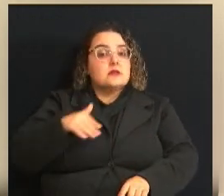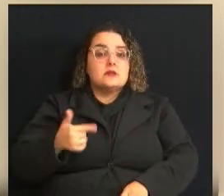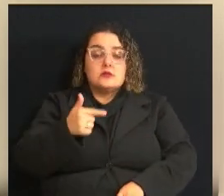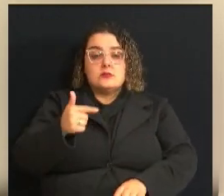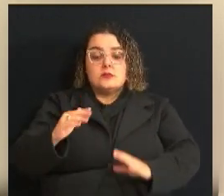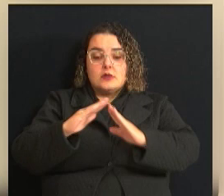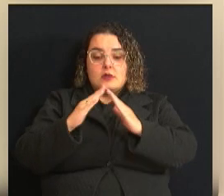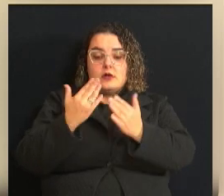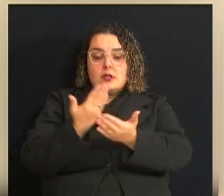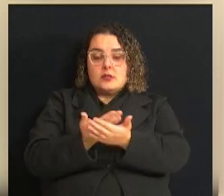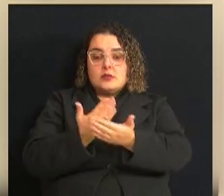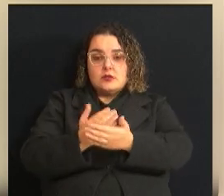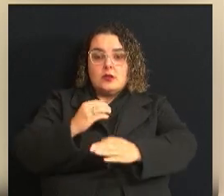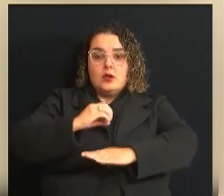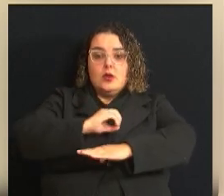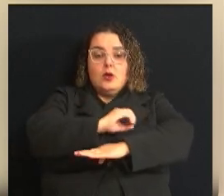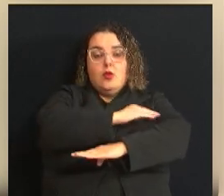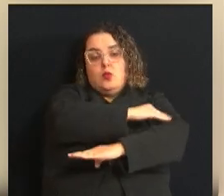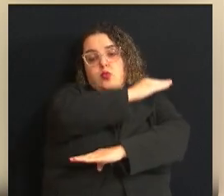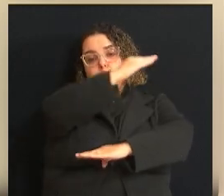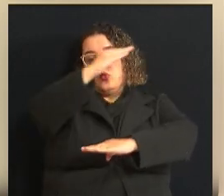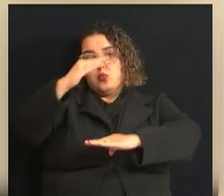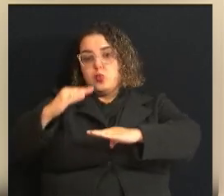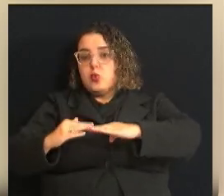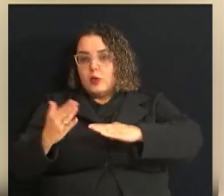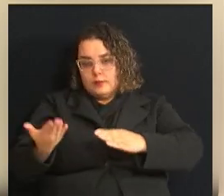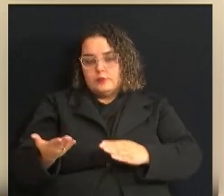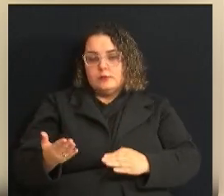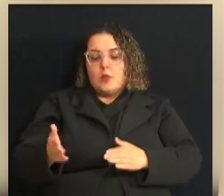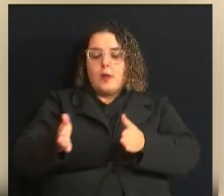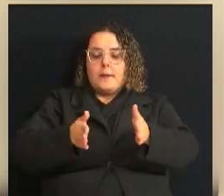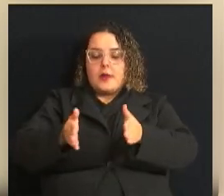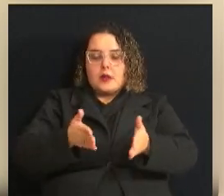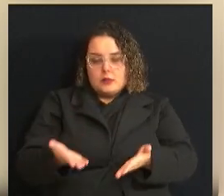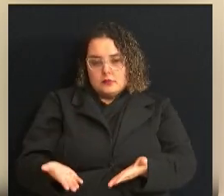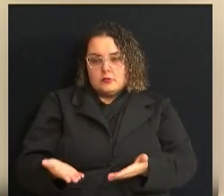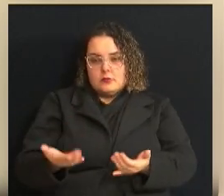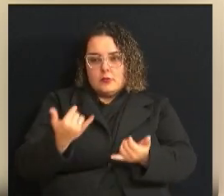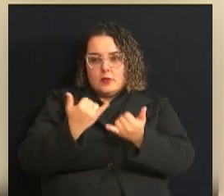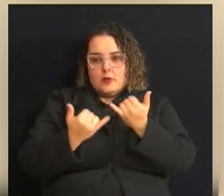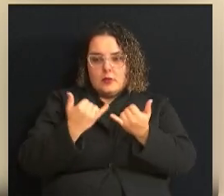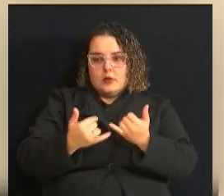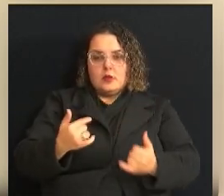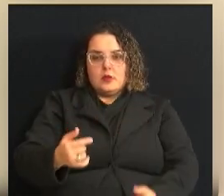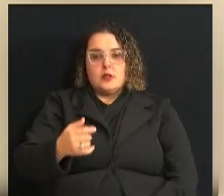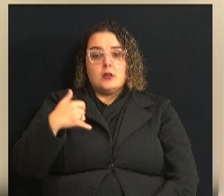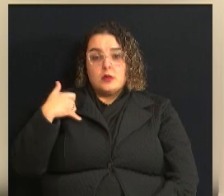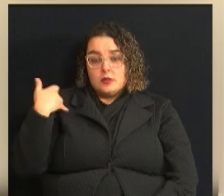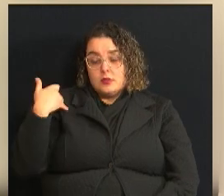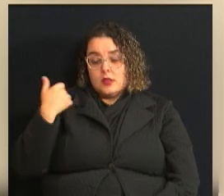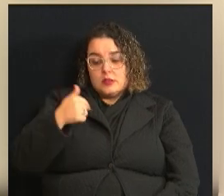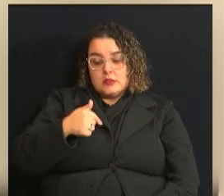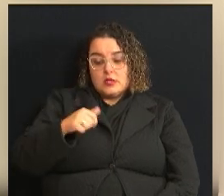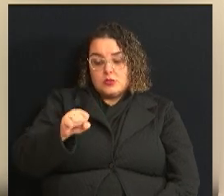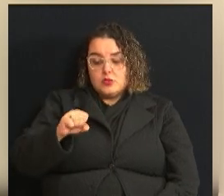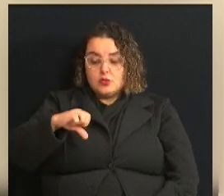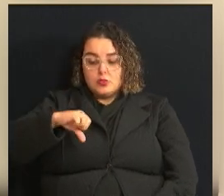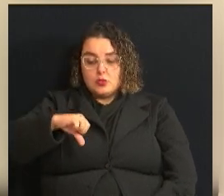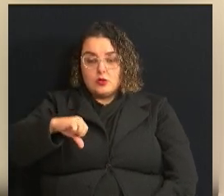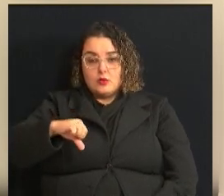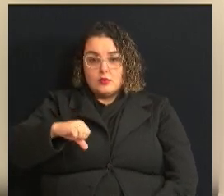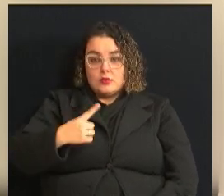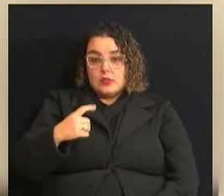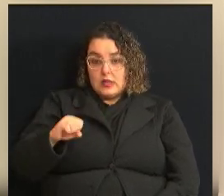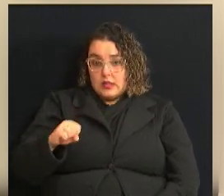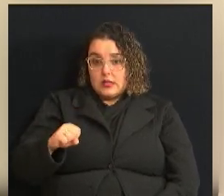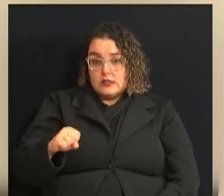o acesso à educação no período parcial. Então, tem muitas crianças que a gente sabe, de 7, 8, 9 anos, que acabam ficando sozinhas porque as famílias